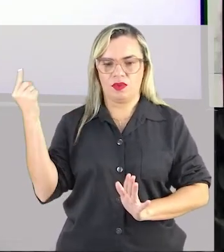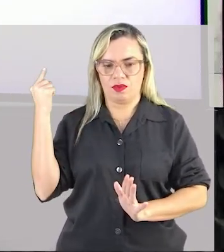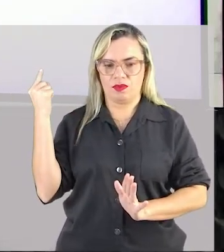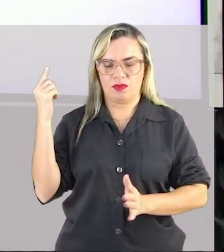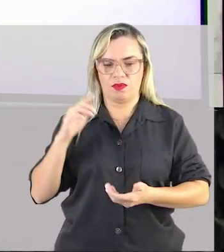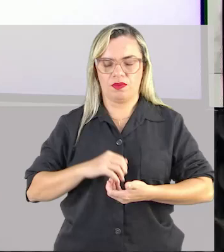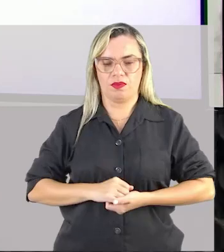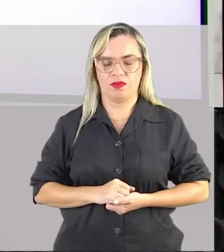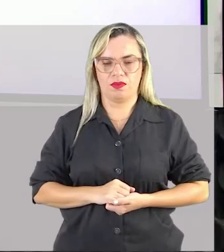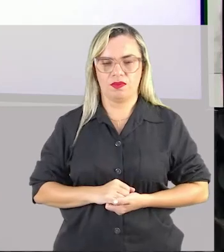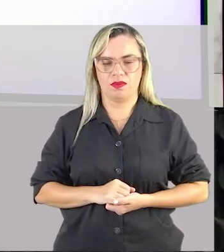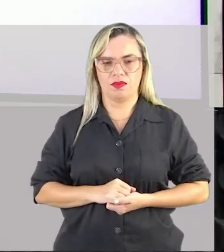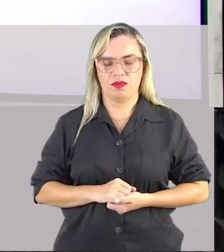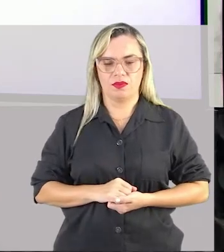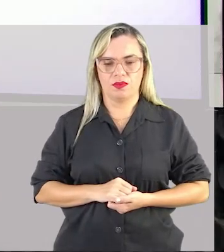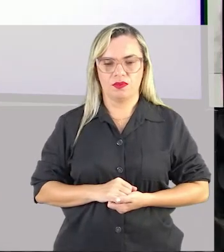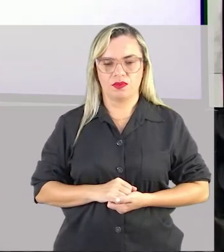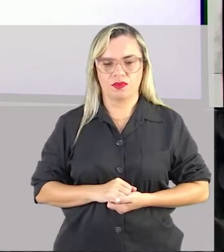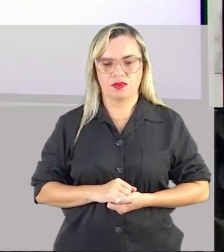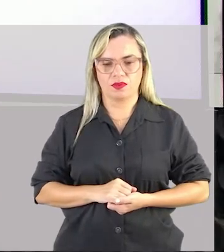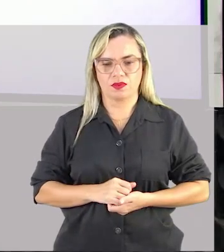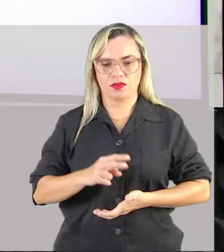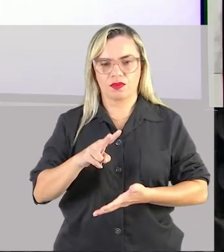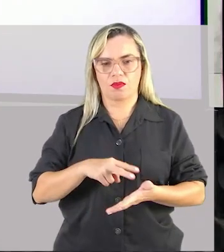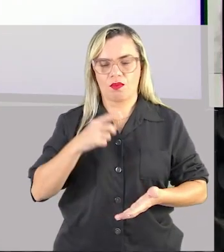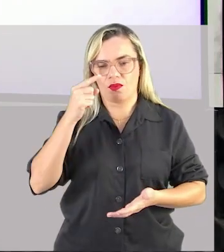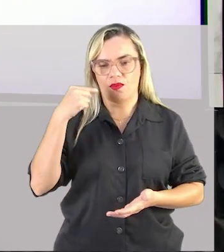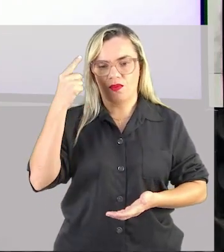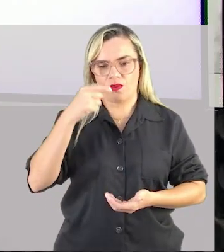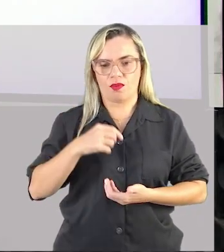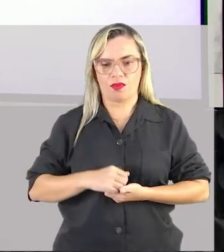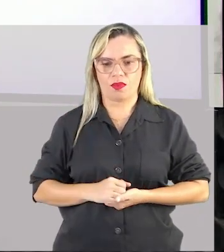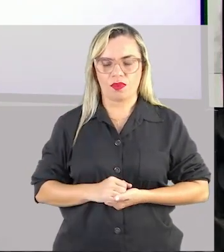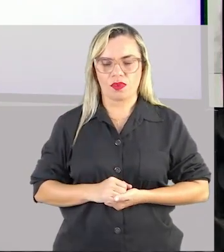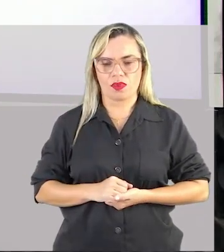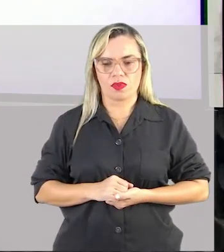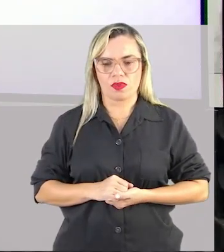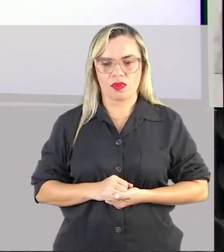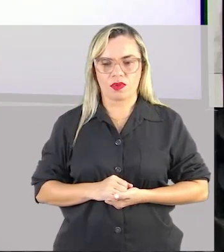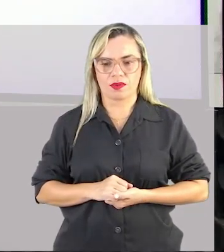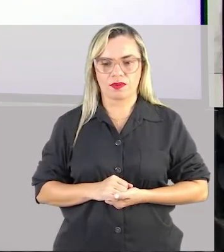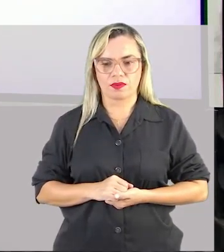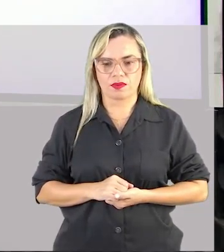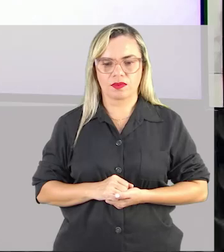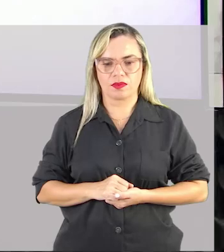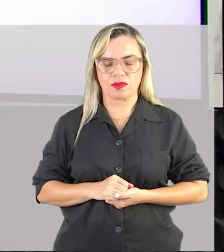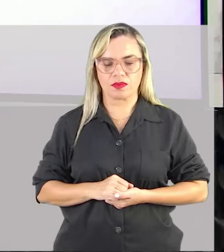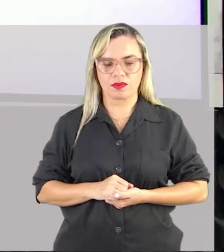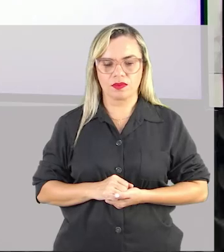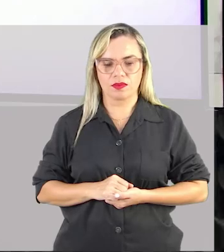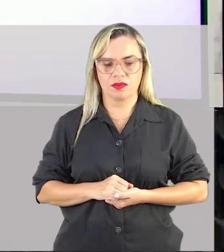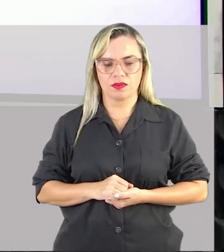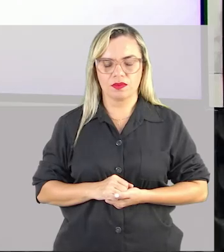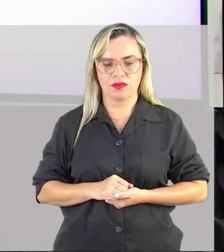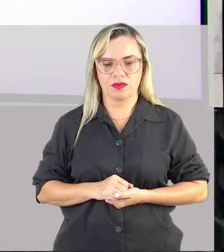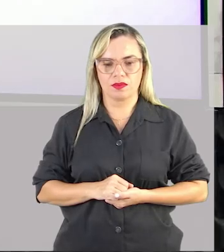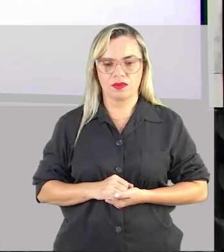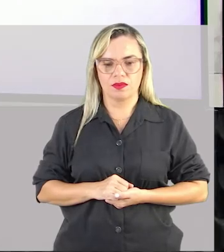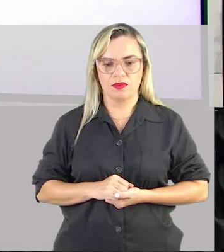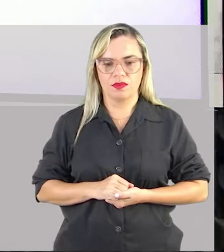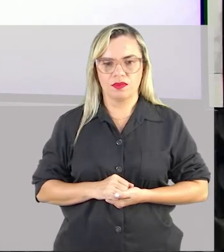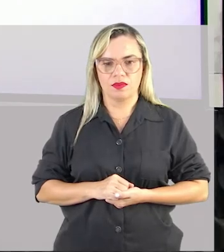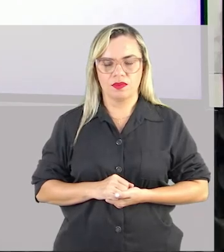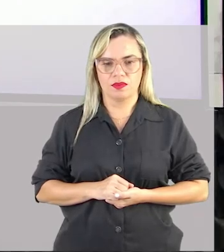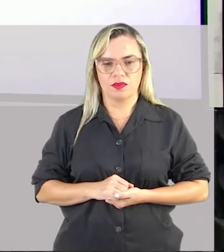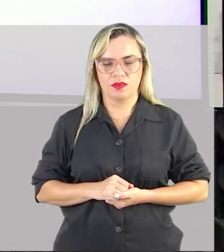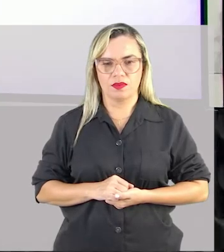Ishan, não sei ler esse texto aí como o nome dele mesmo. Avashi é um niño de 8 anos, cujo mundo está